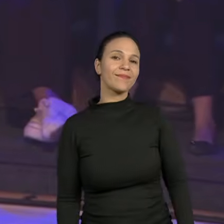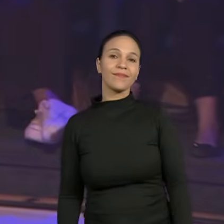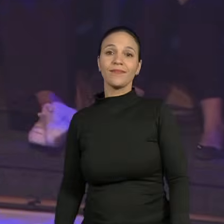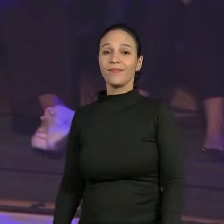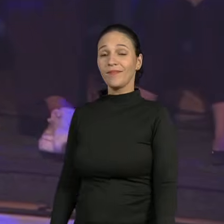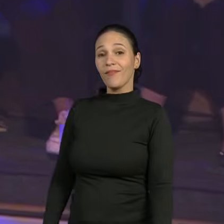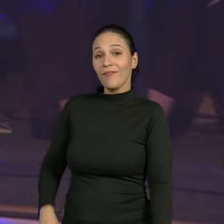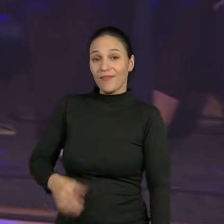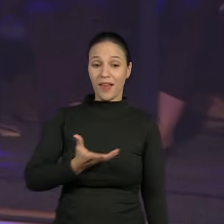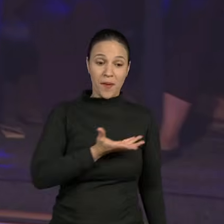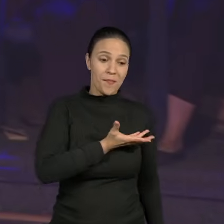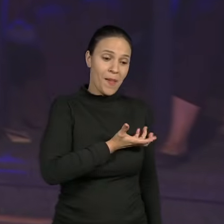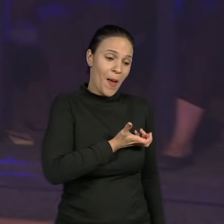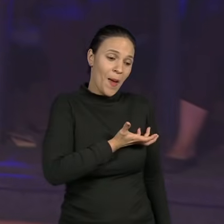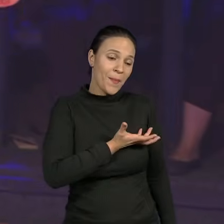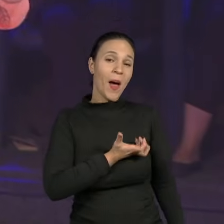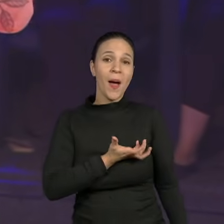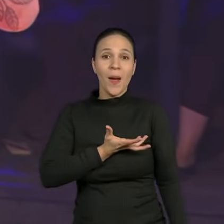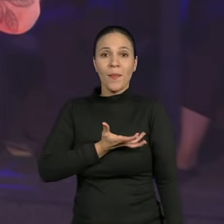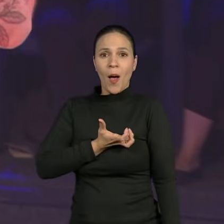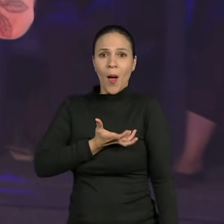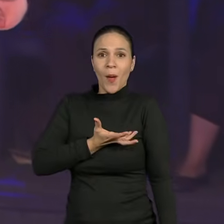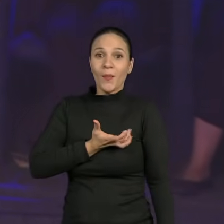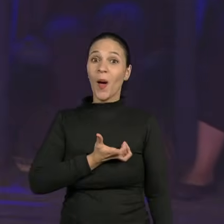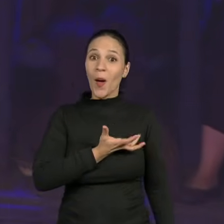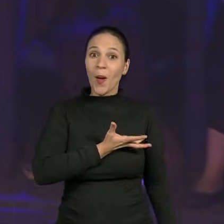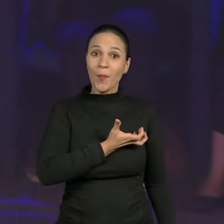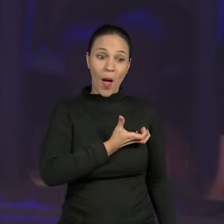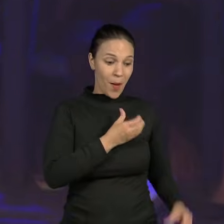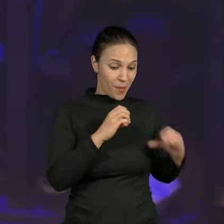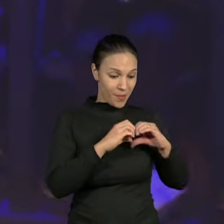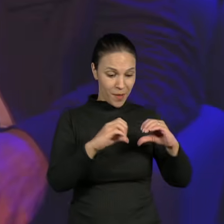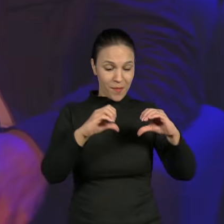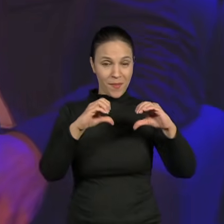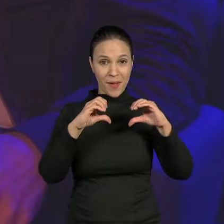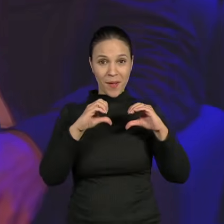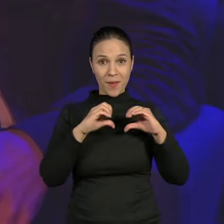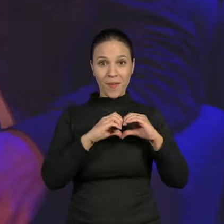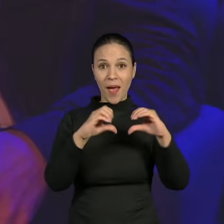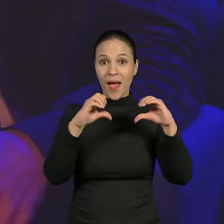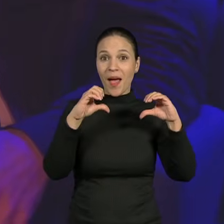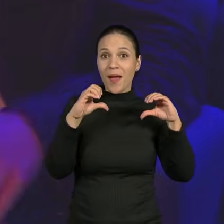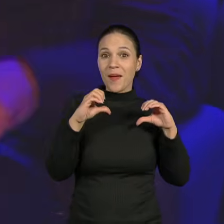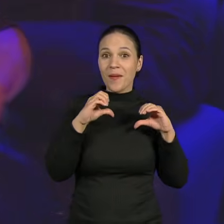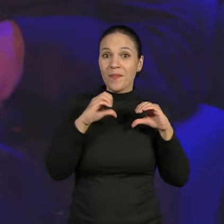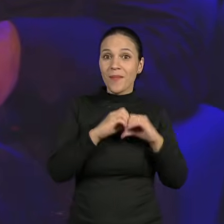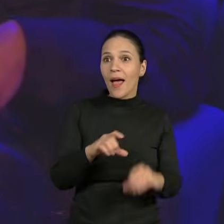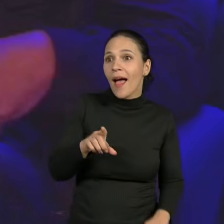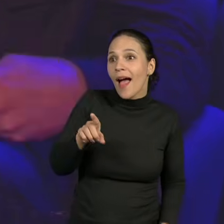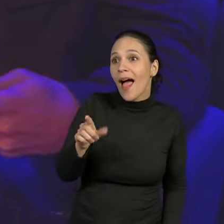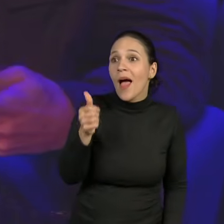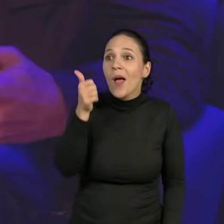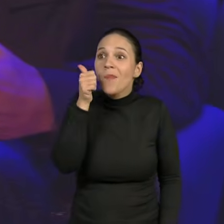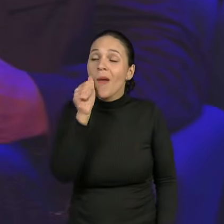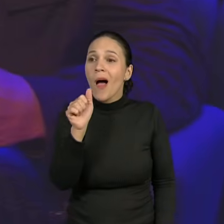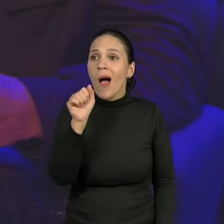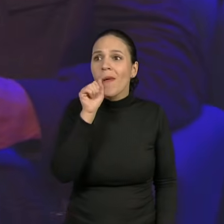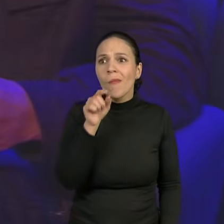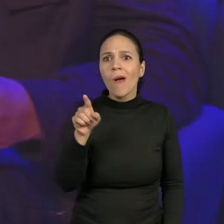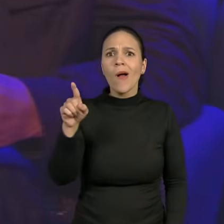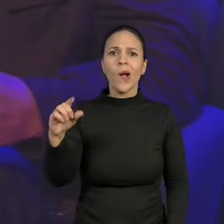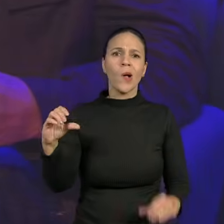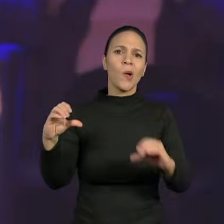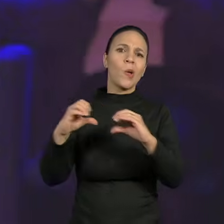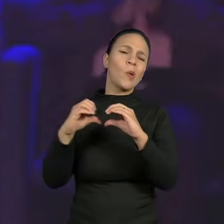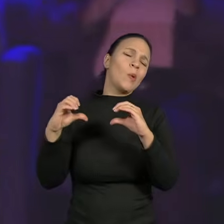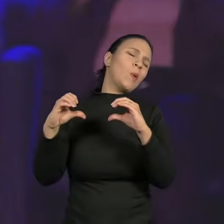No coração, bate, bate, faz tum-tum. Quando vê mamãe, mamãe tem um